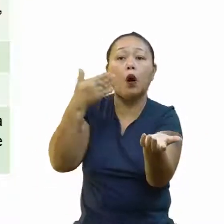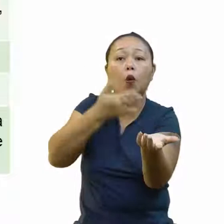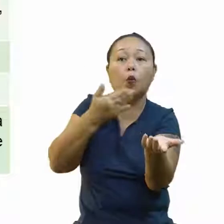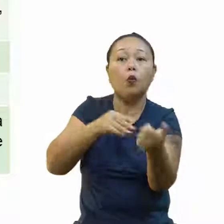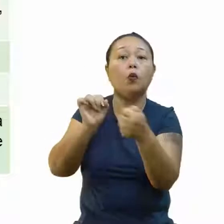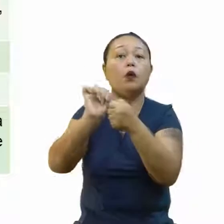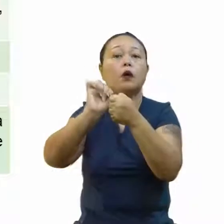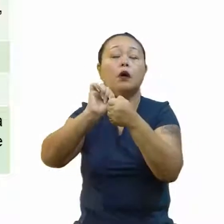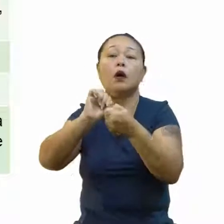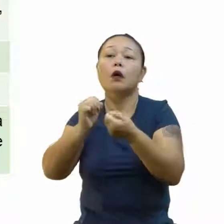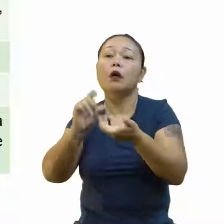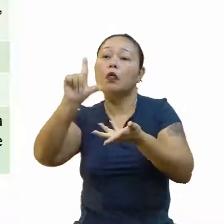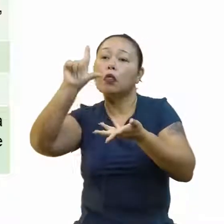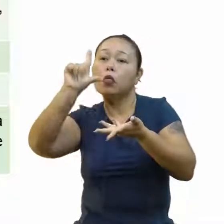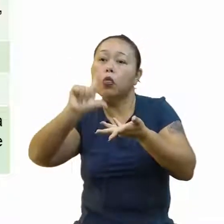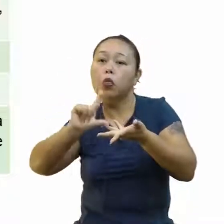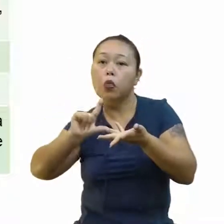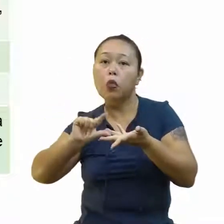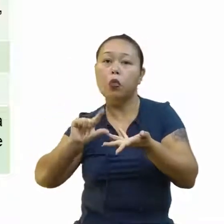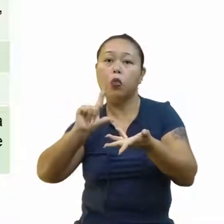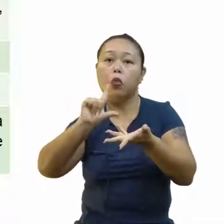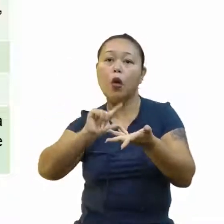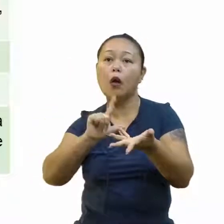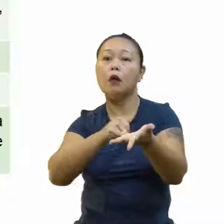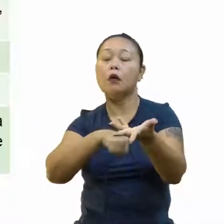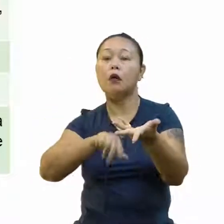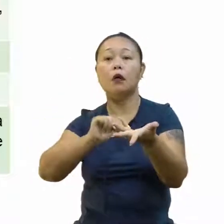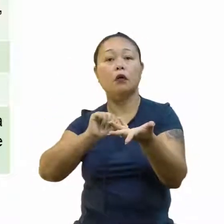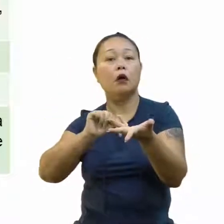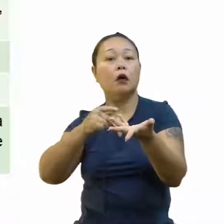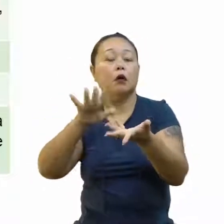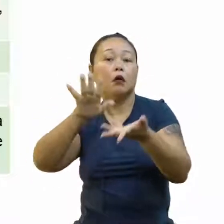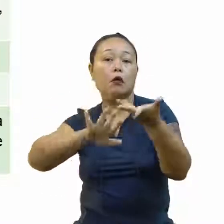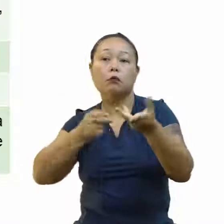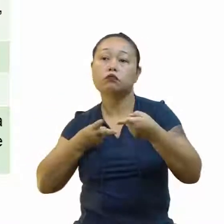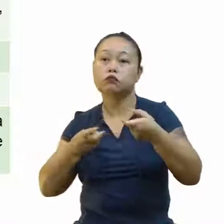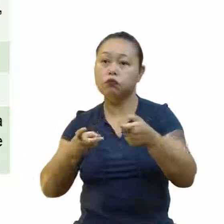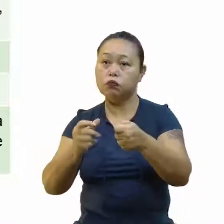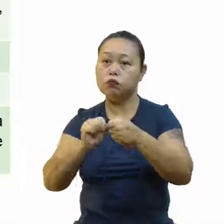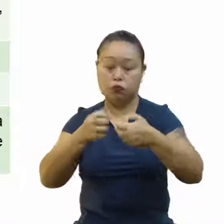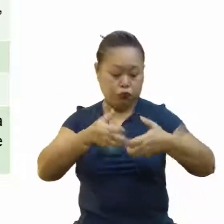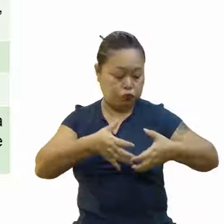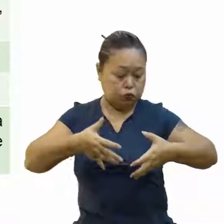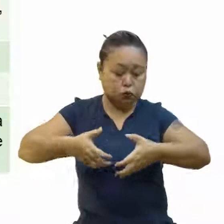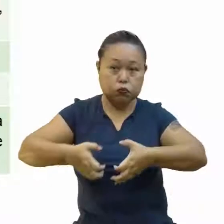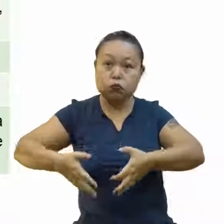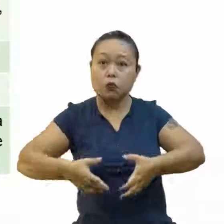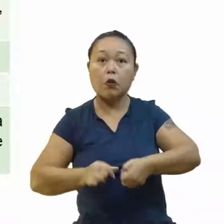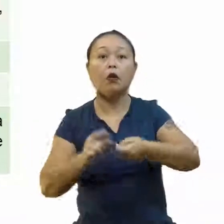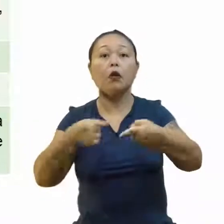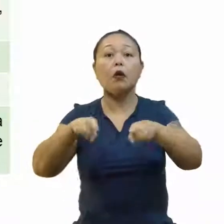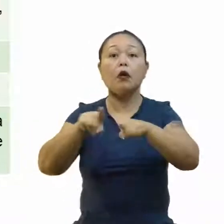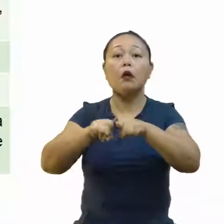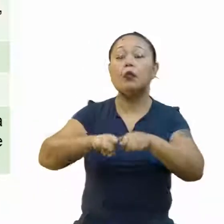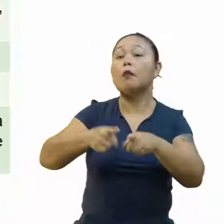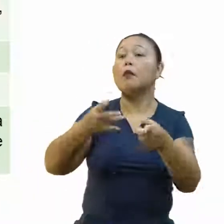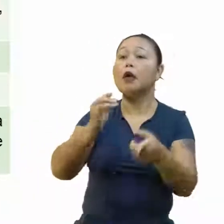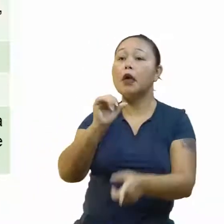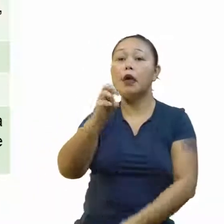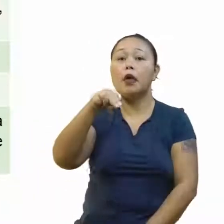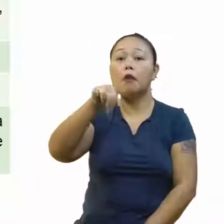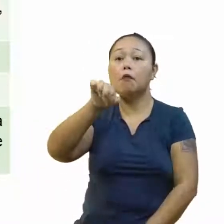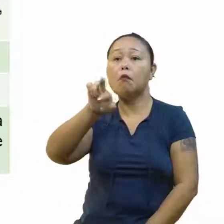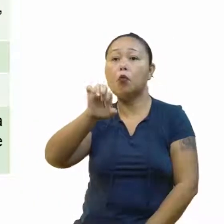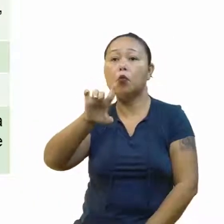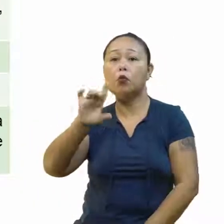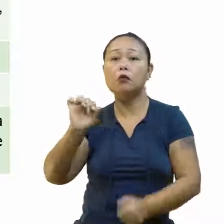da inflamação, que vai ser acarretada ali pelo câncer, na função imunitária, ela vai auxiliar